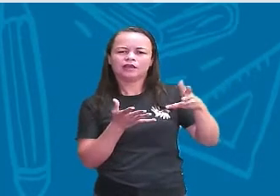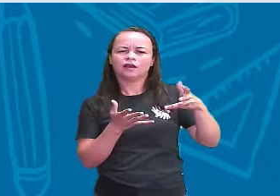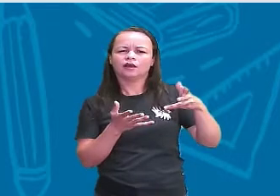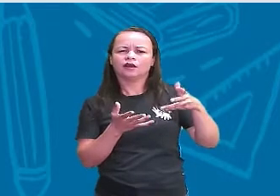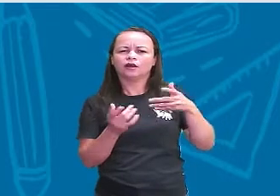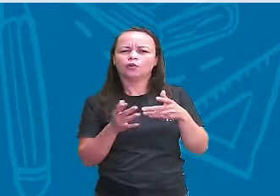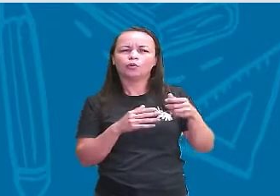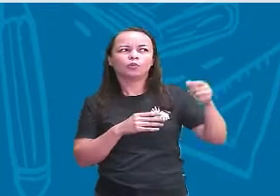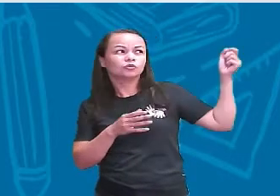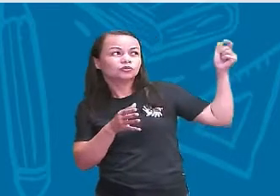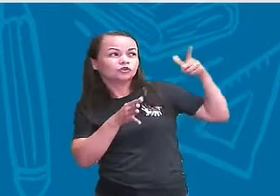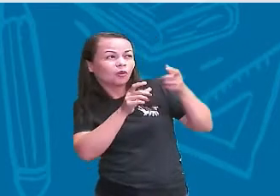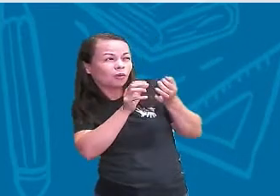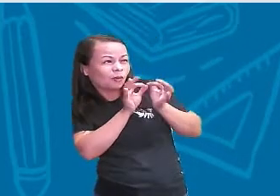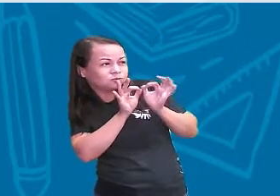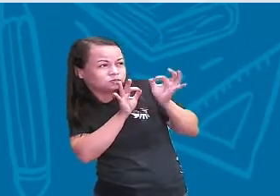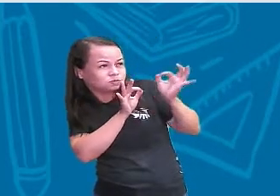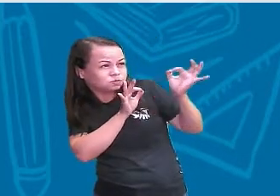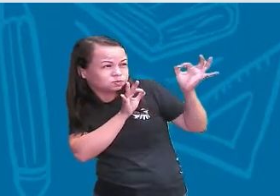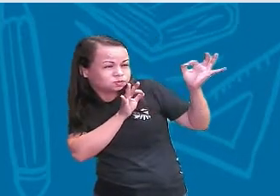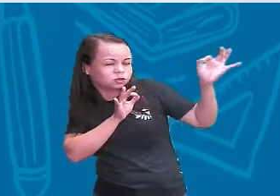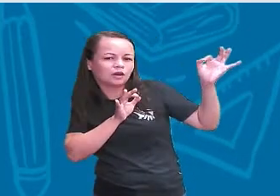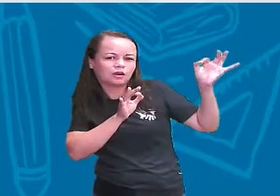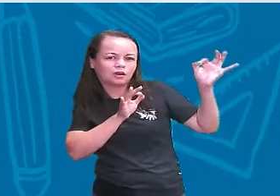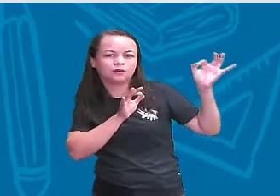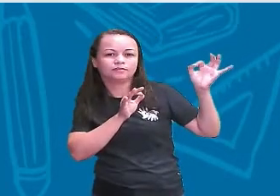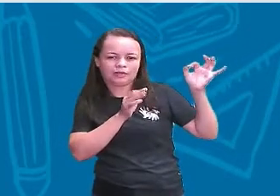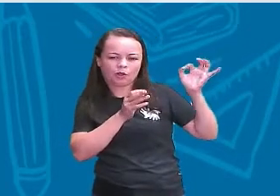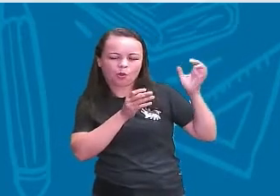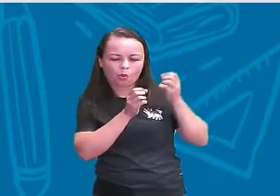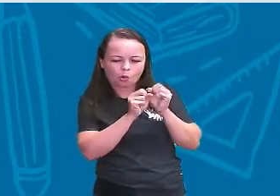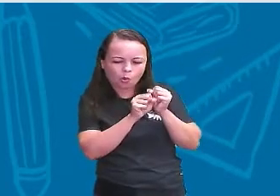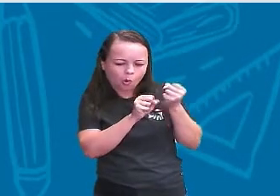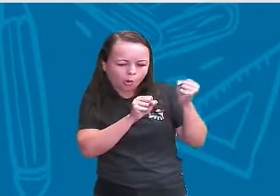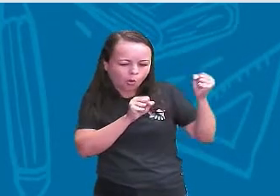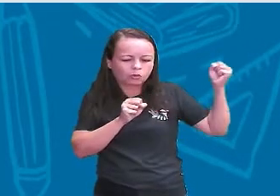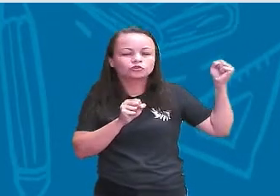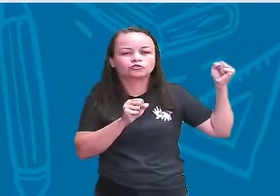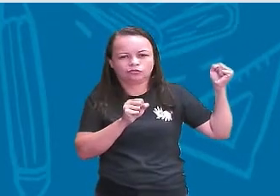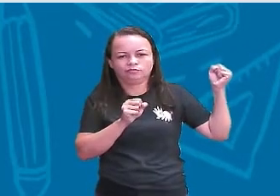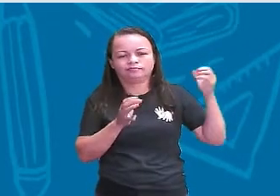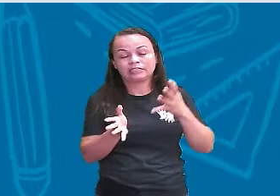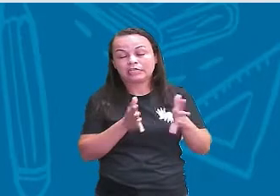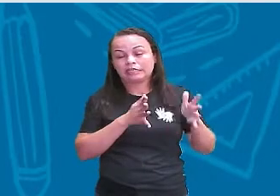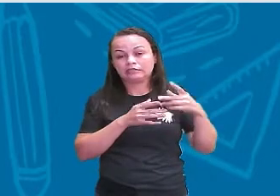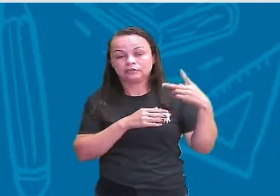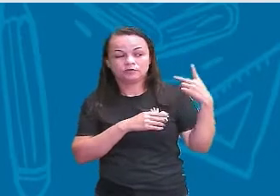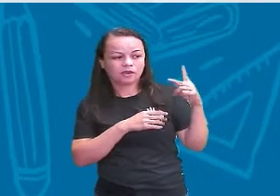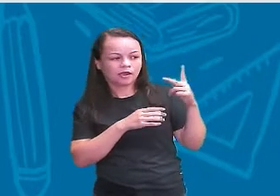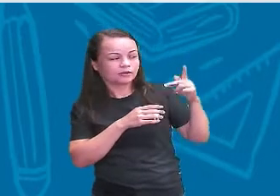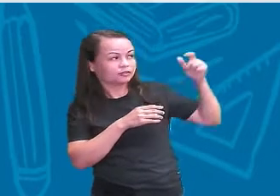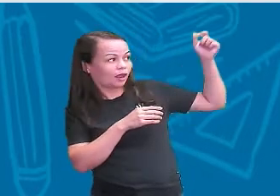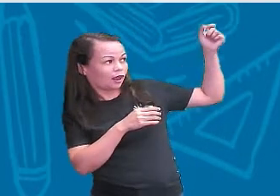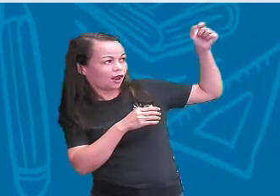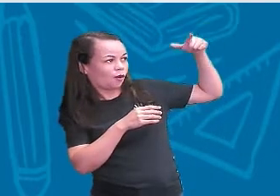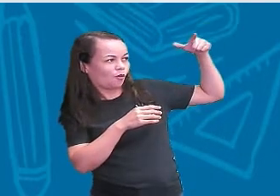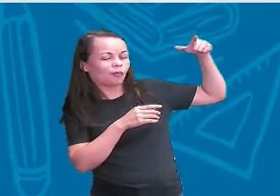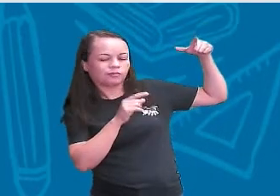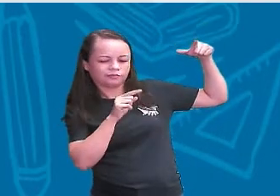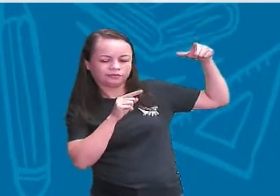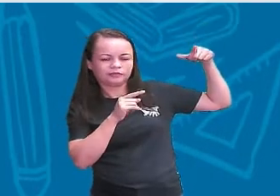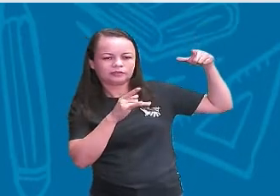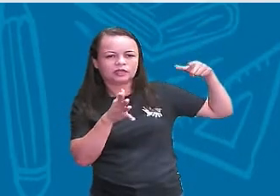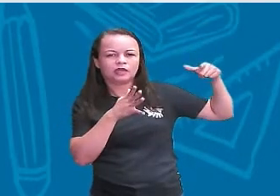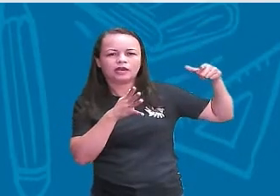milhões e milhões de quilômetros da nossa Terra, do nosso planeta Terra, tá certo? E essa luz que é emitida pelo Sol,